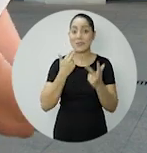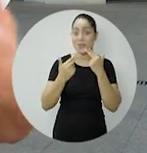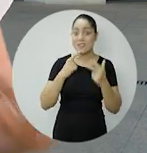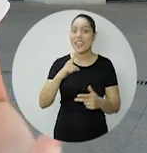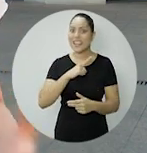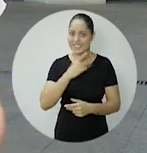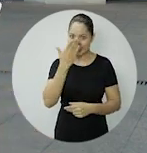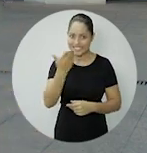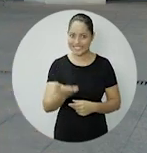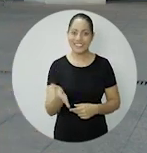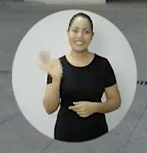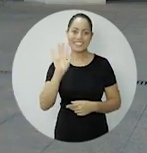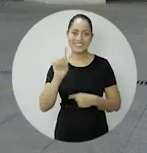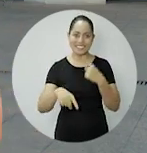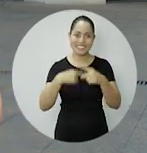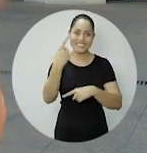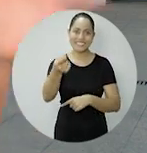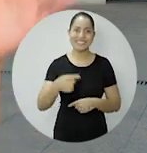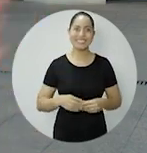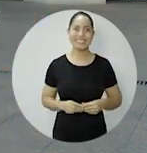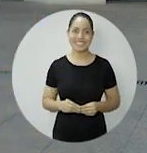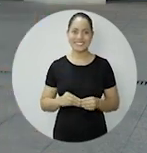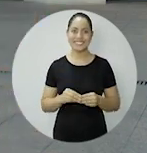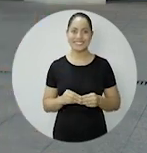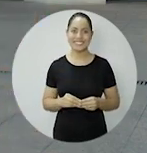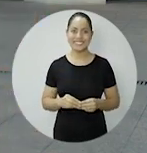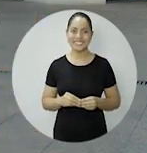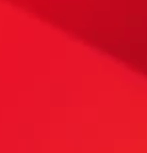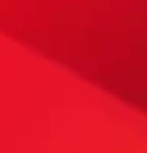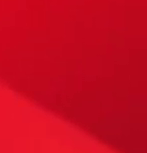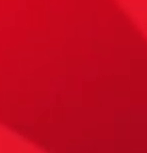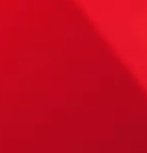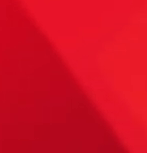aí cheio de novidades para você. Tchau, tchau e até lá!